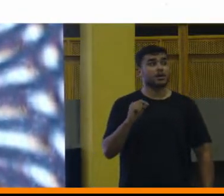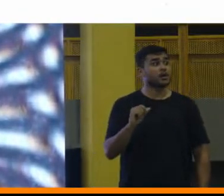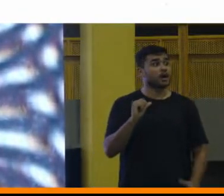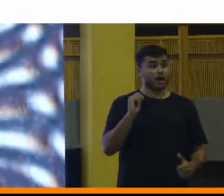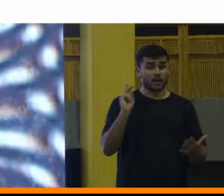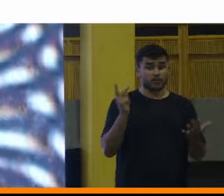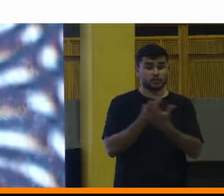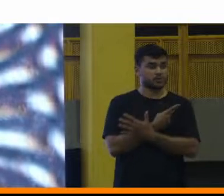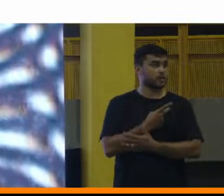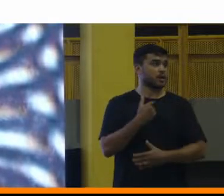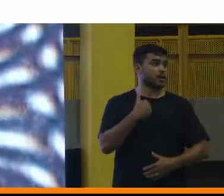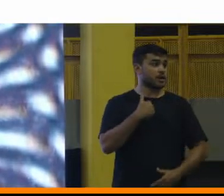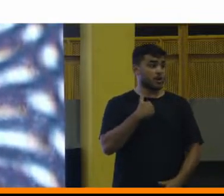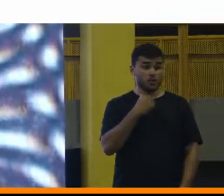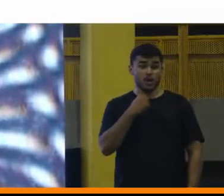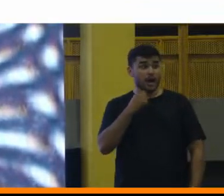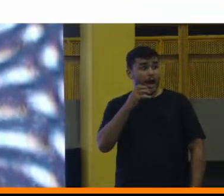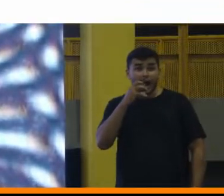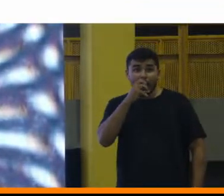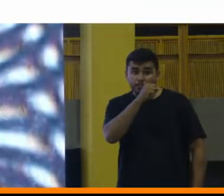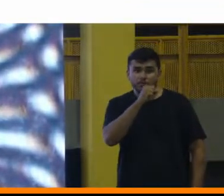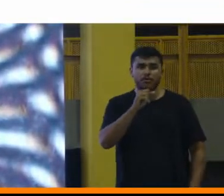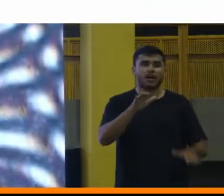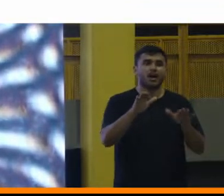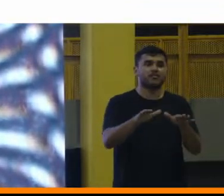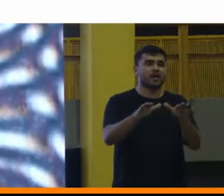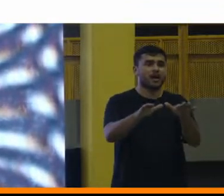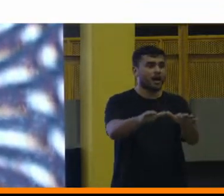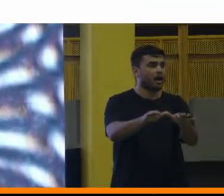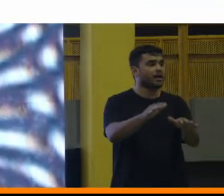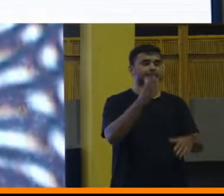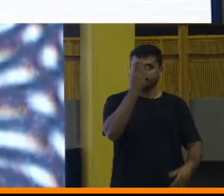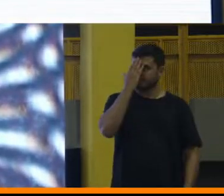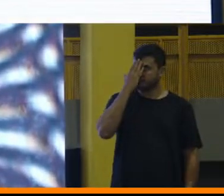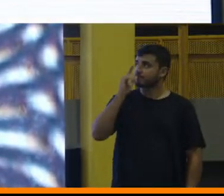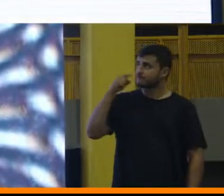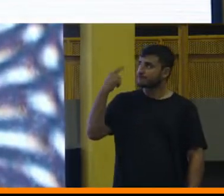mudança dela. Nós vamos melhorar isso daí.